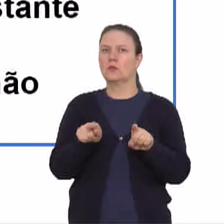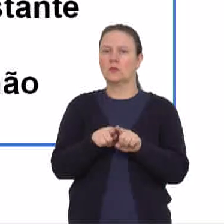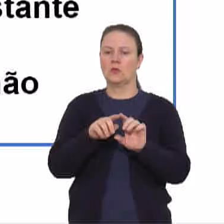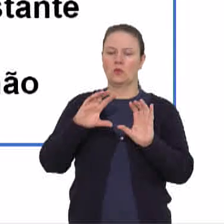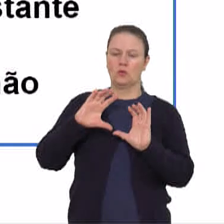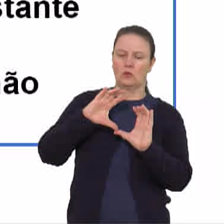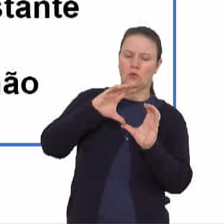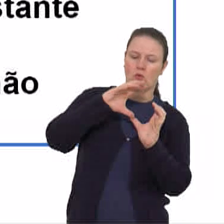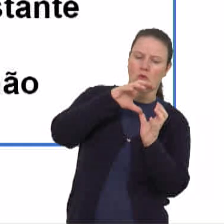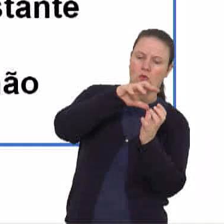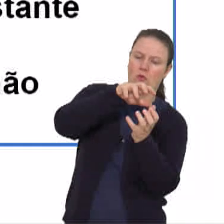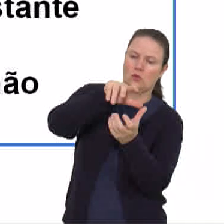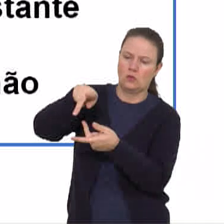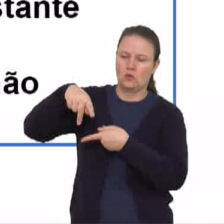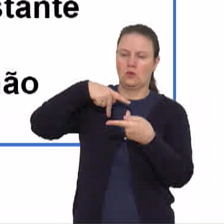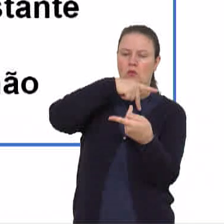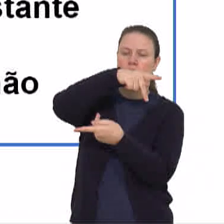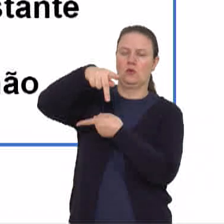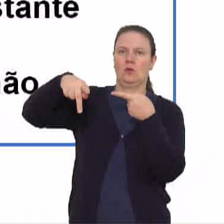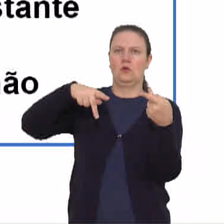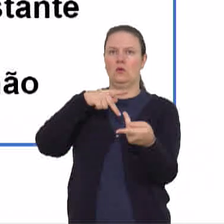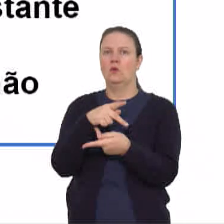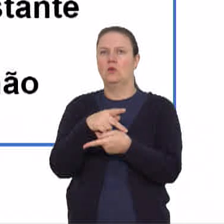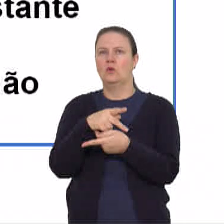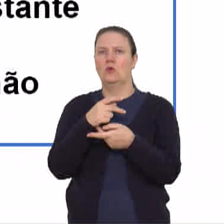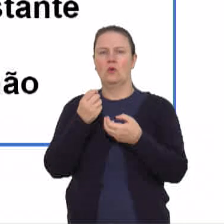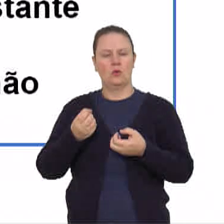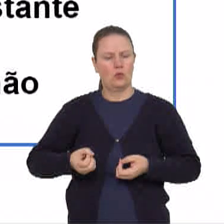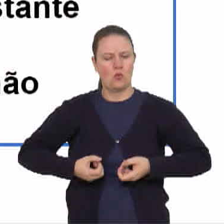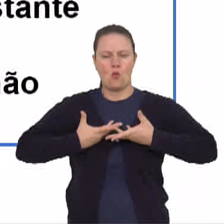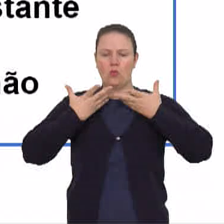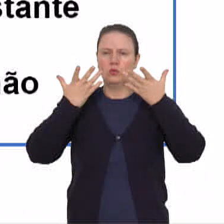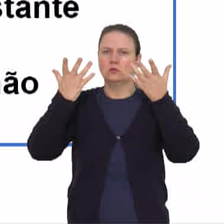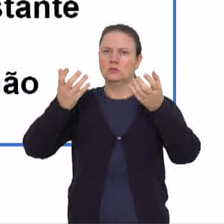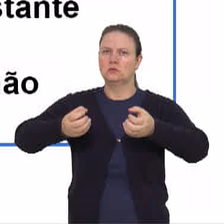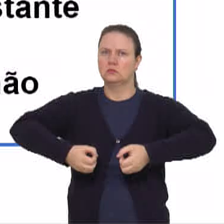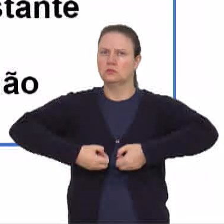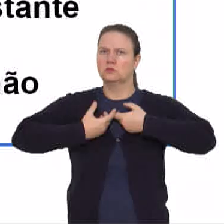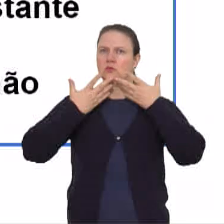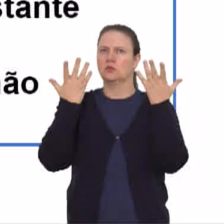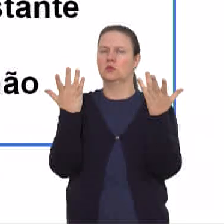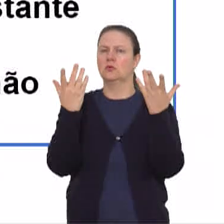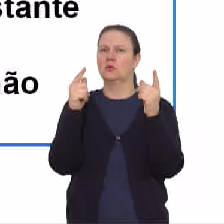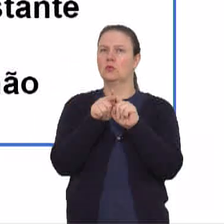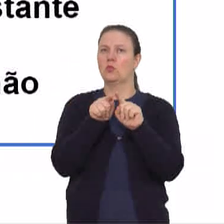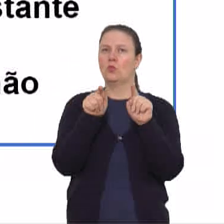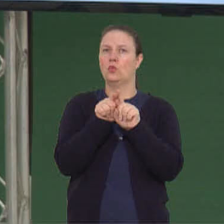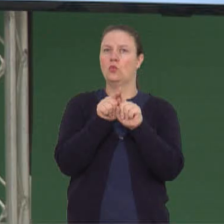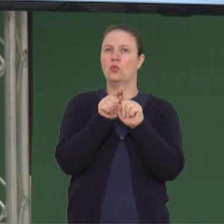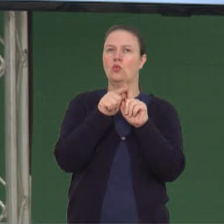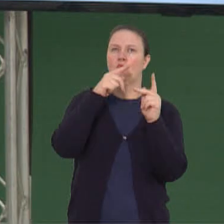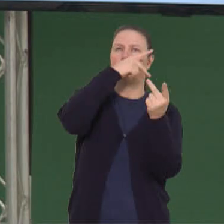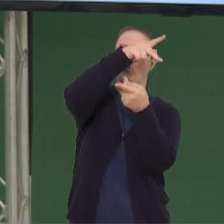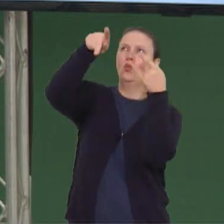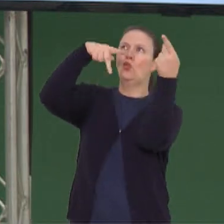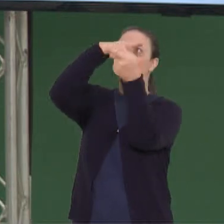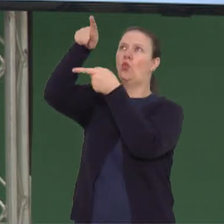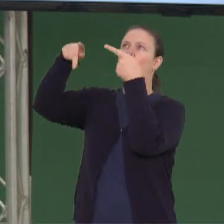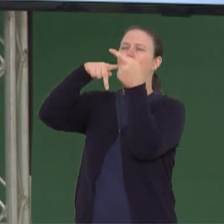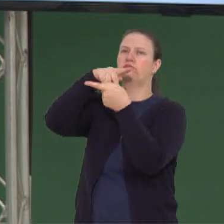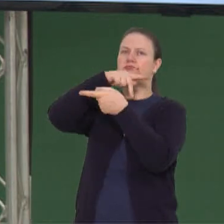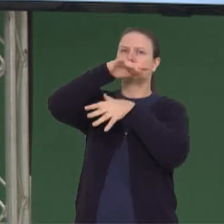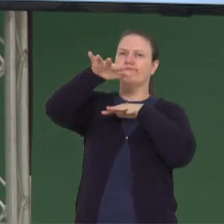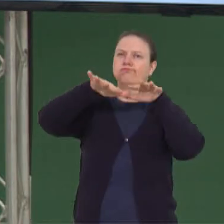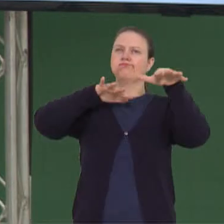universo consiste em um eterno fluir. O que seria esse eterno fluir? O universo é movimento, nunca para, está tudo